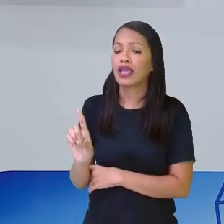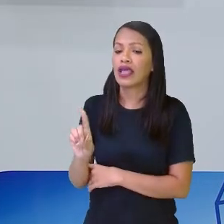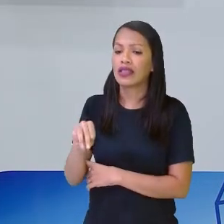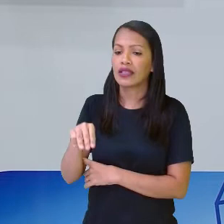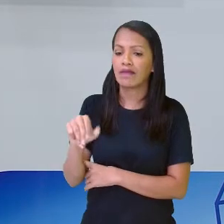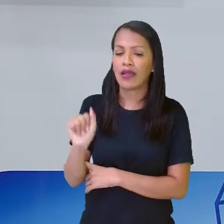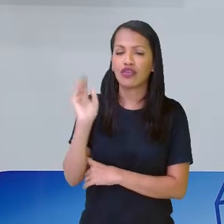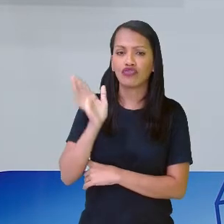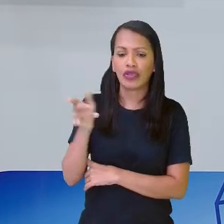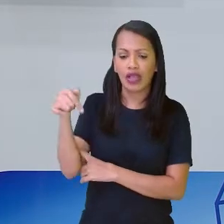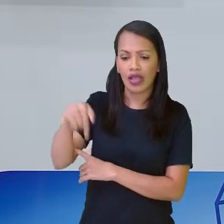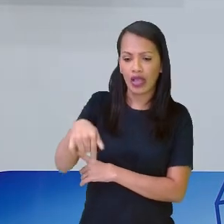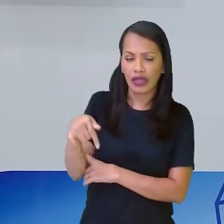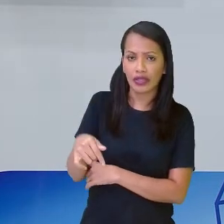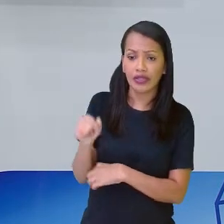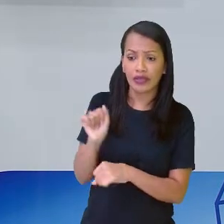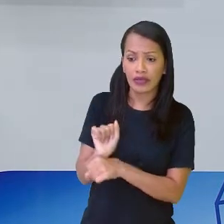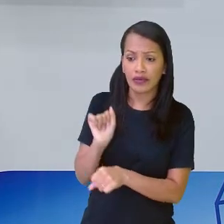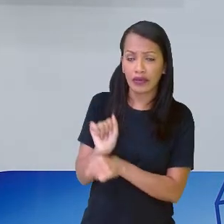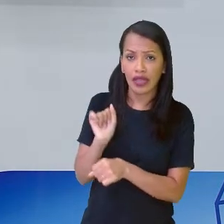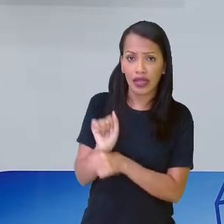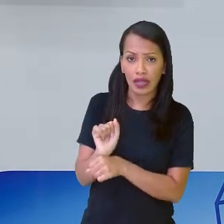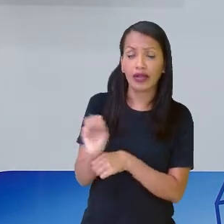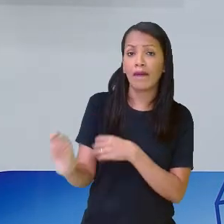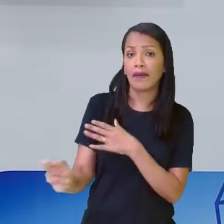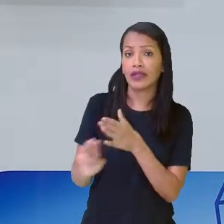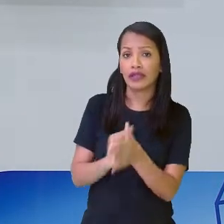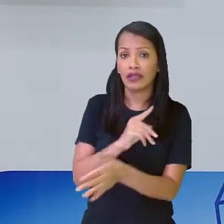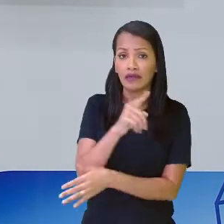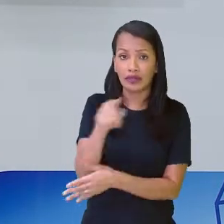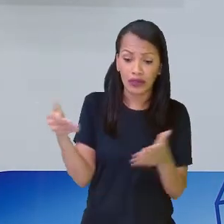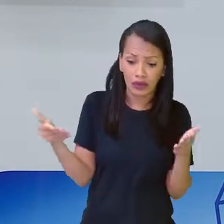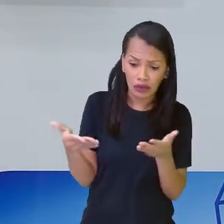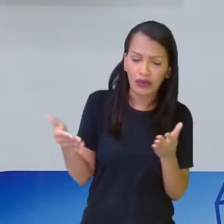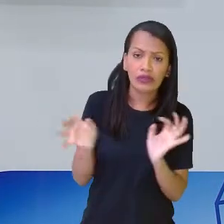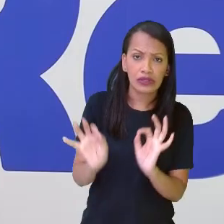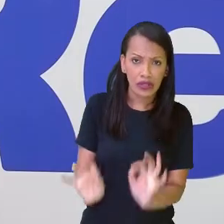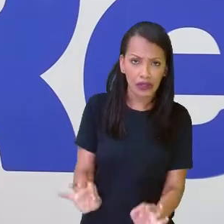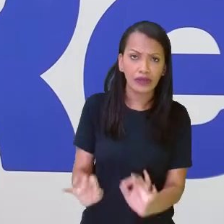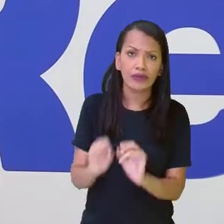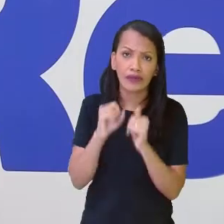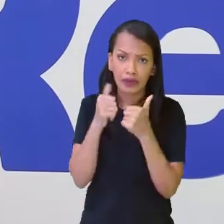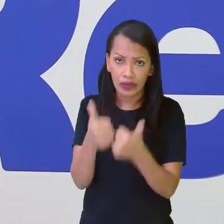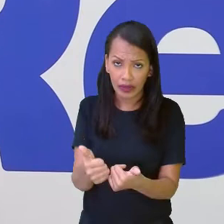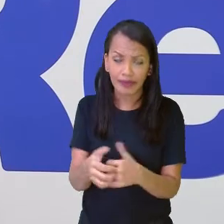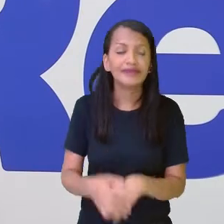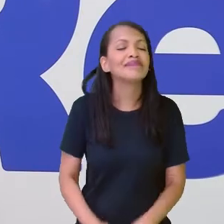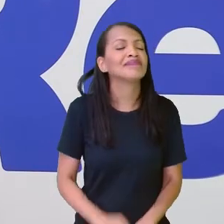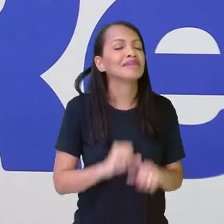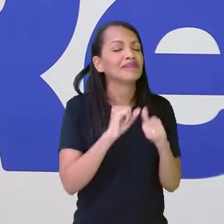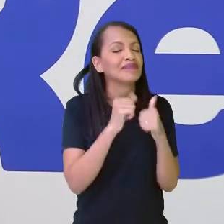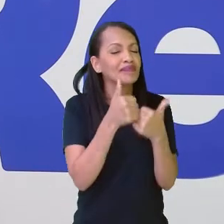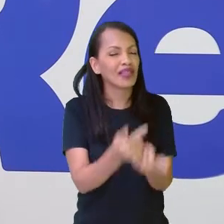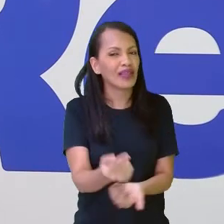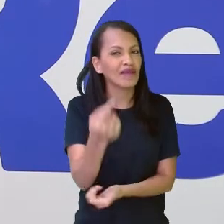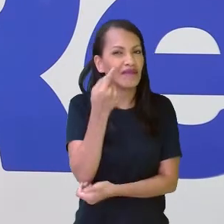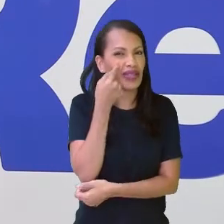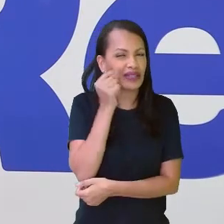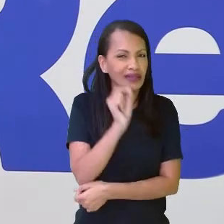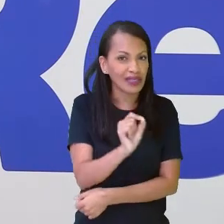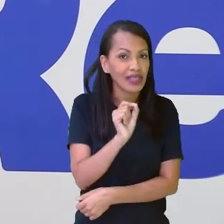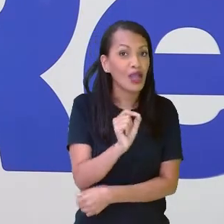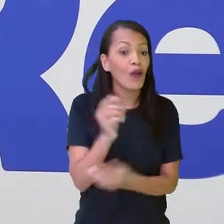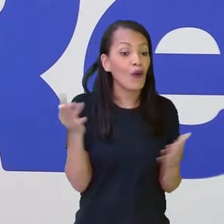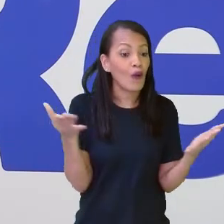posicionada, aguardando a mensagem de vocês hoje. Tudo certinho por aí, né, professora? Tudo certinho, professor. Estou vendo que hoje é dia